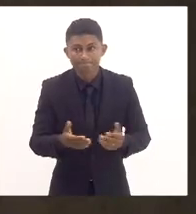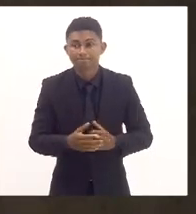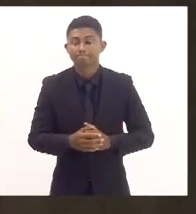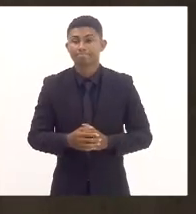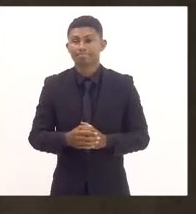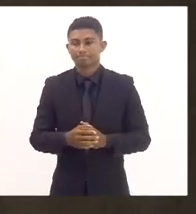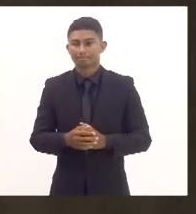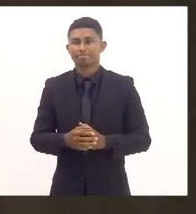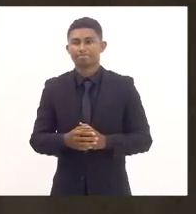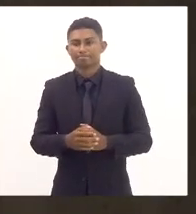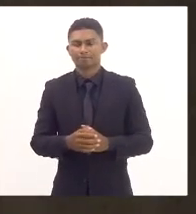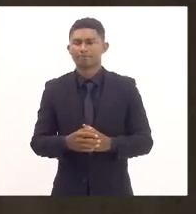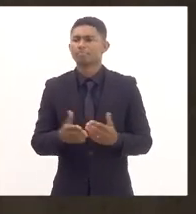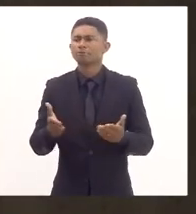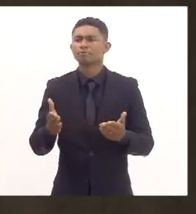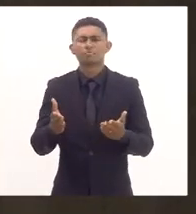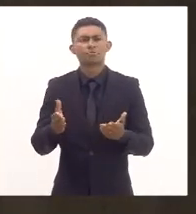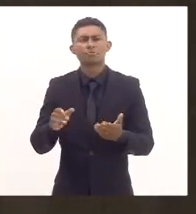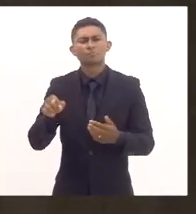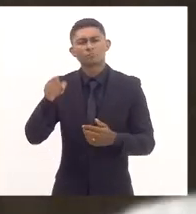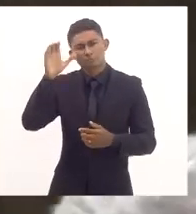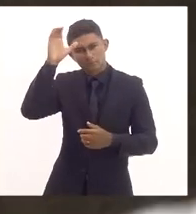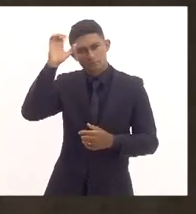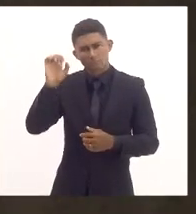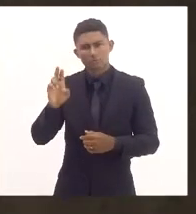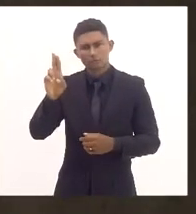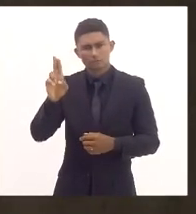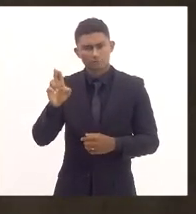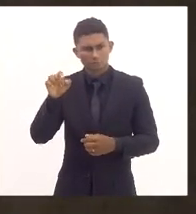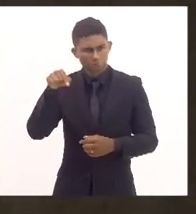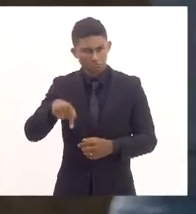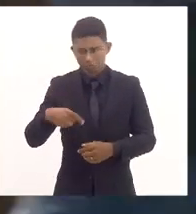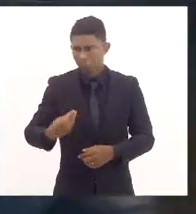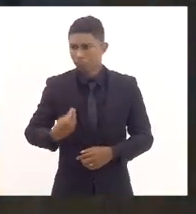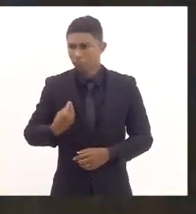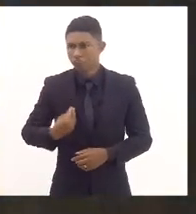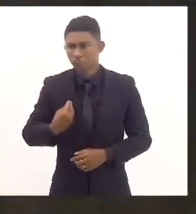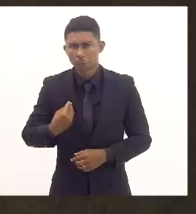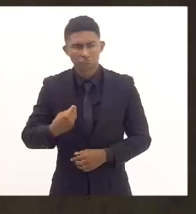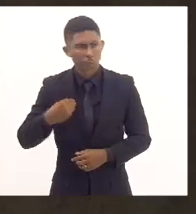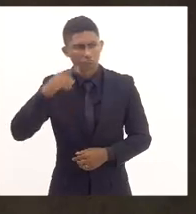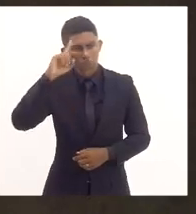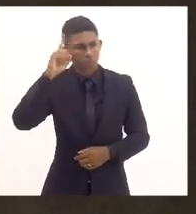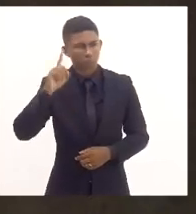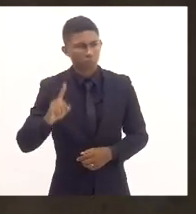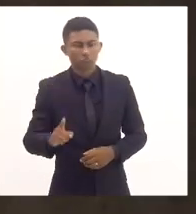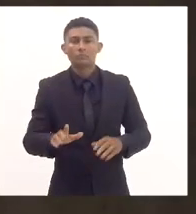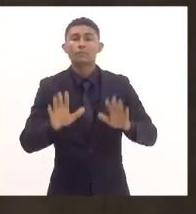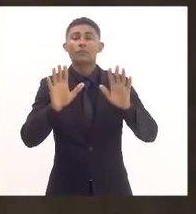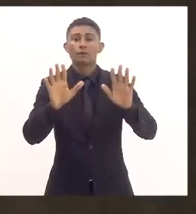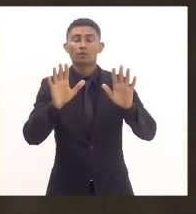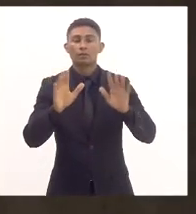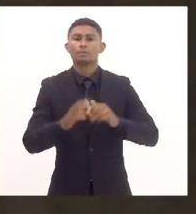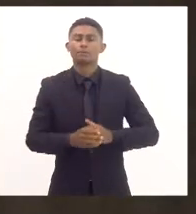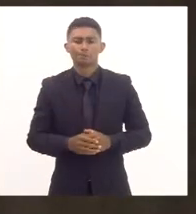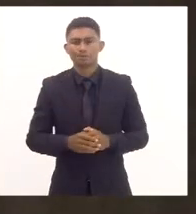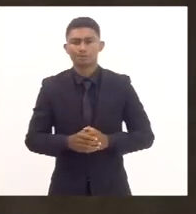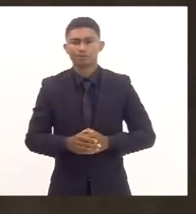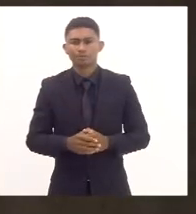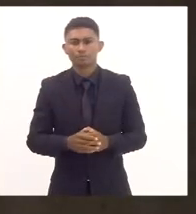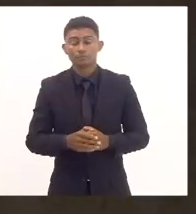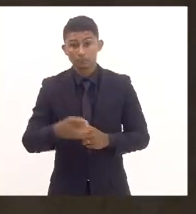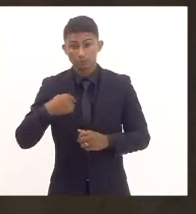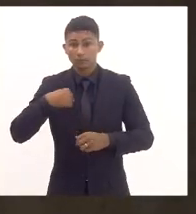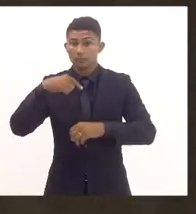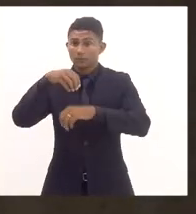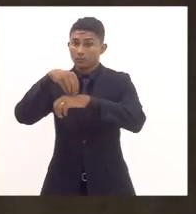forma ela é não sei certeza te ajudo se encontra e eu queria fazer uma